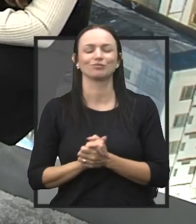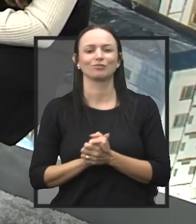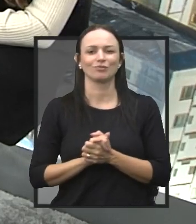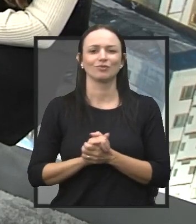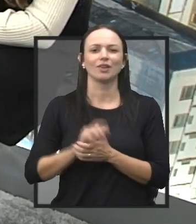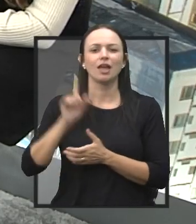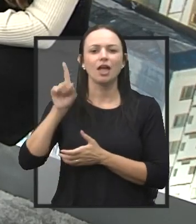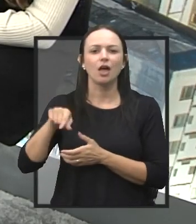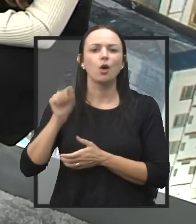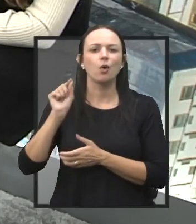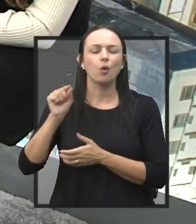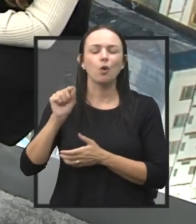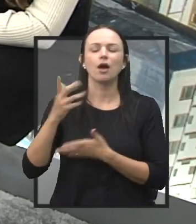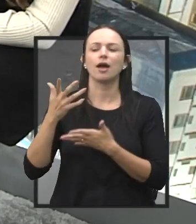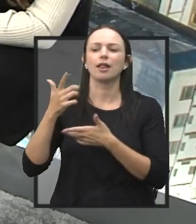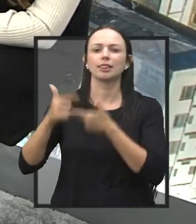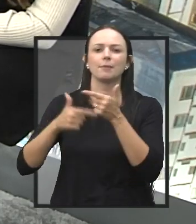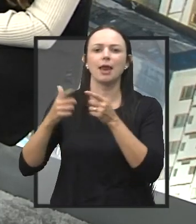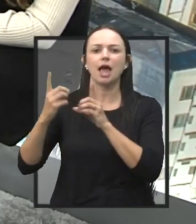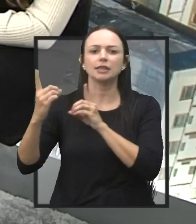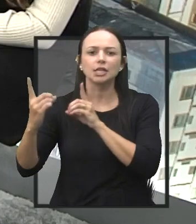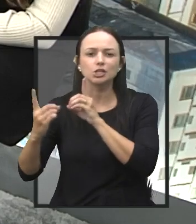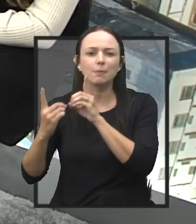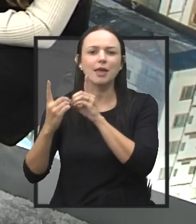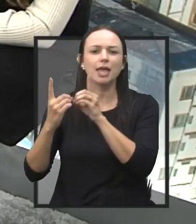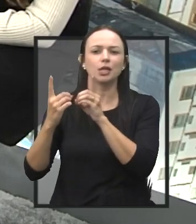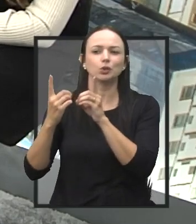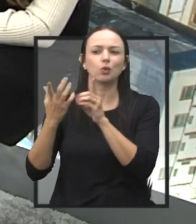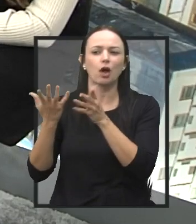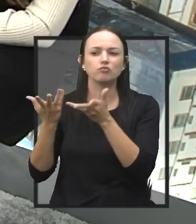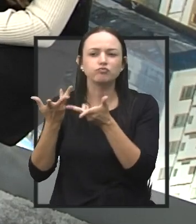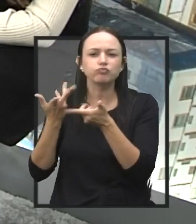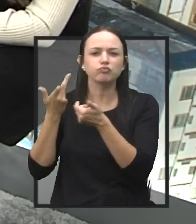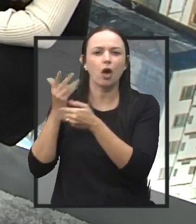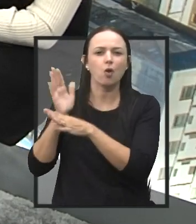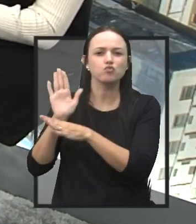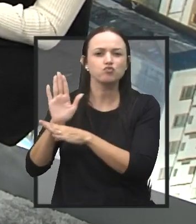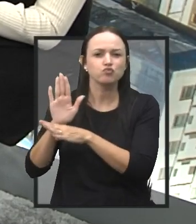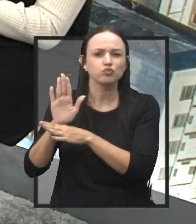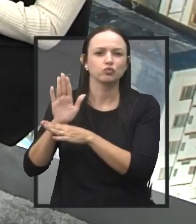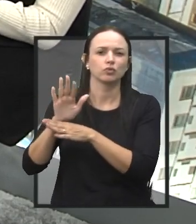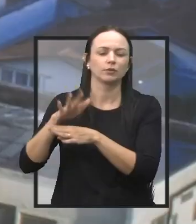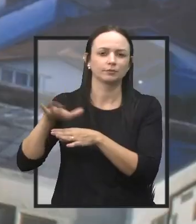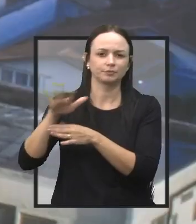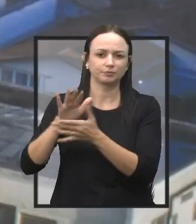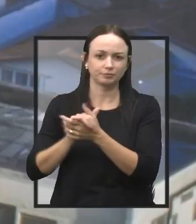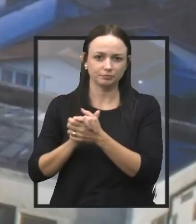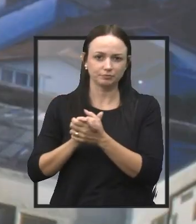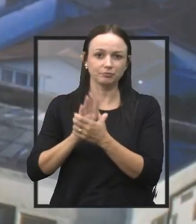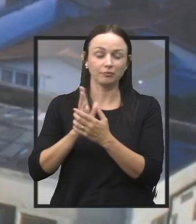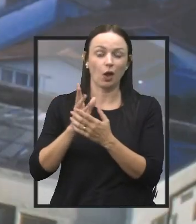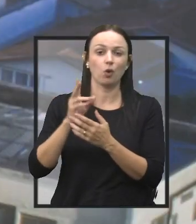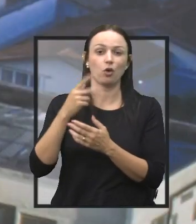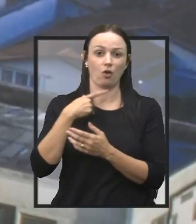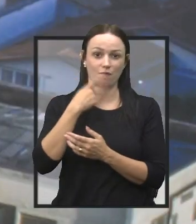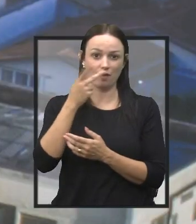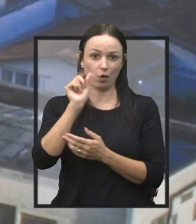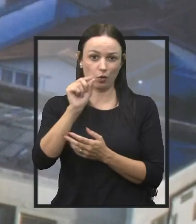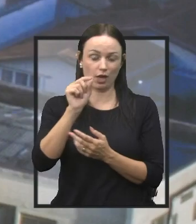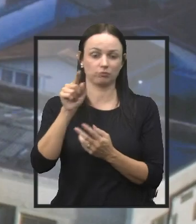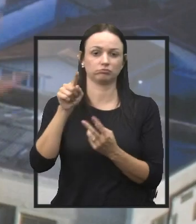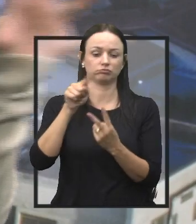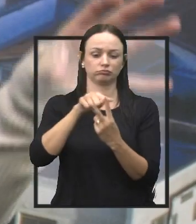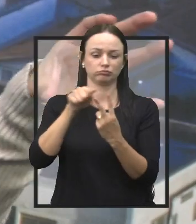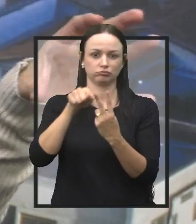ela justamente vai trabalhar no atendimento, no aperfeiçoamento do atendimento a essas mães na rede municipal? Eu falo que as duas frentes,